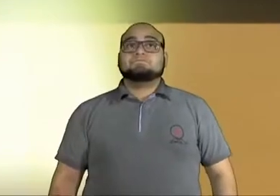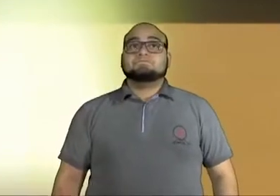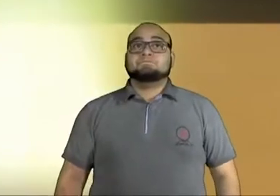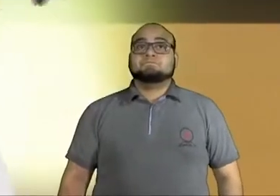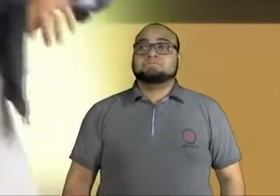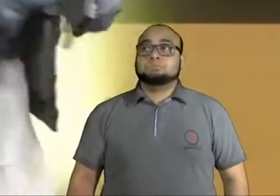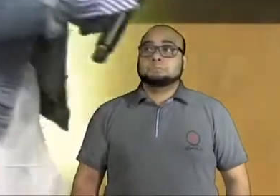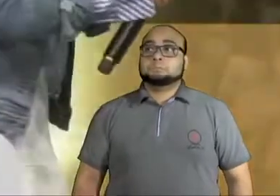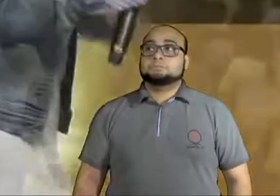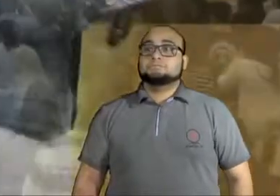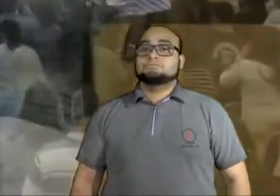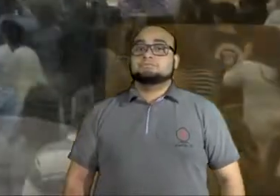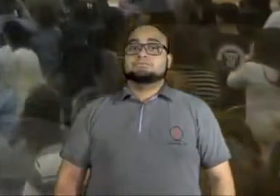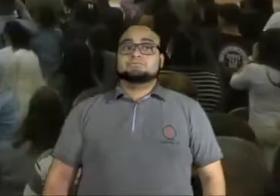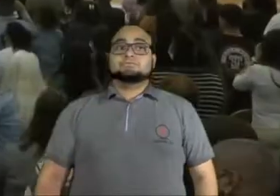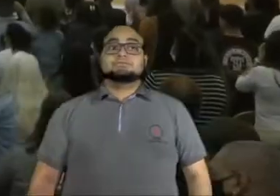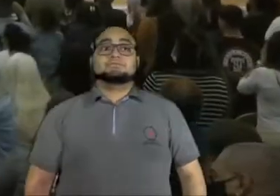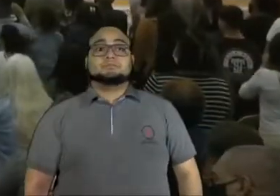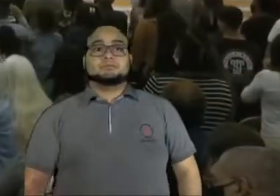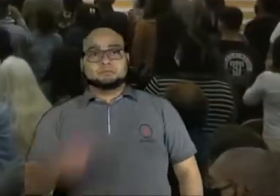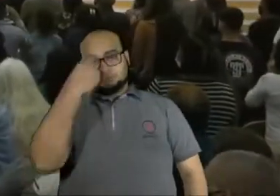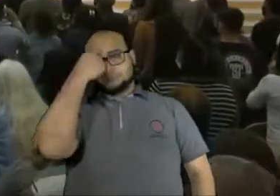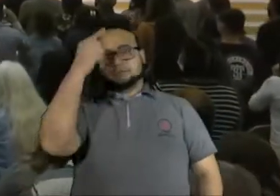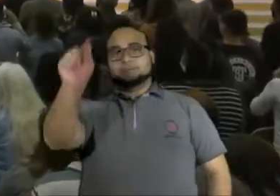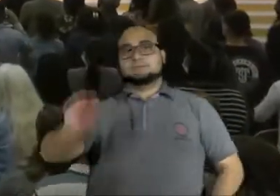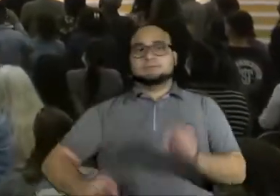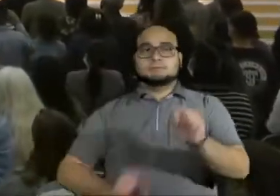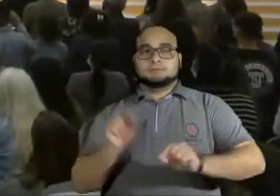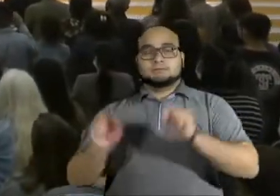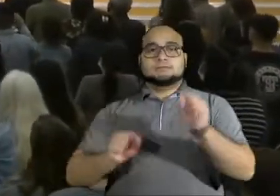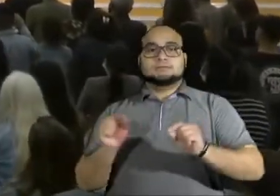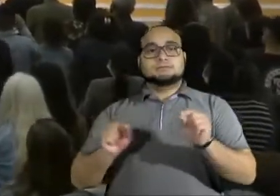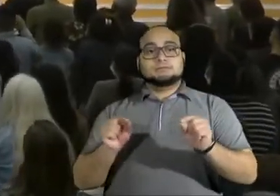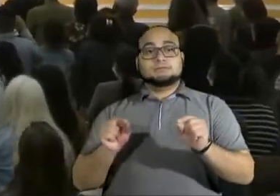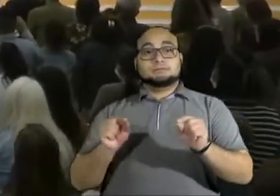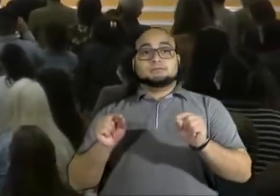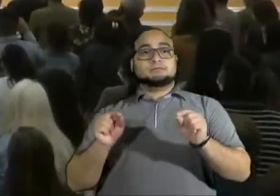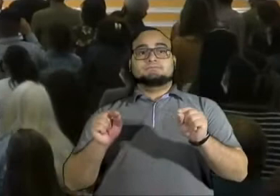Aí você diz: Camila, o que, que eu tenho a ver com isso?